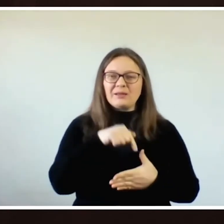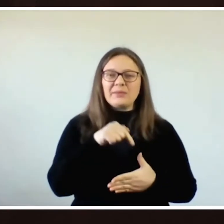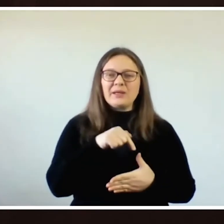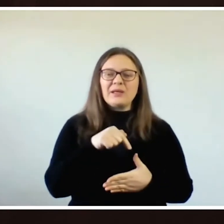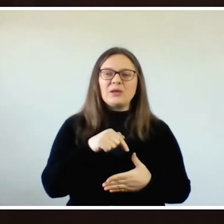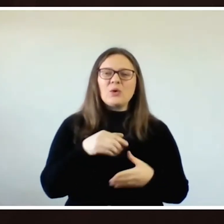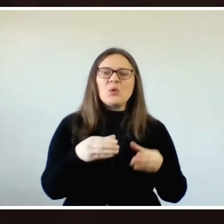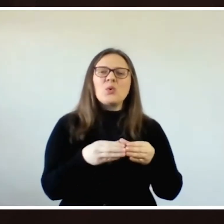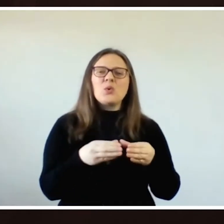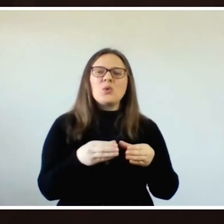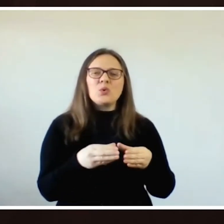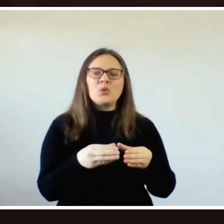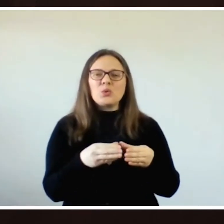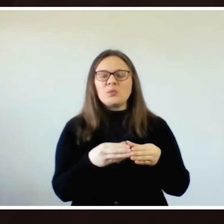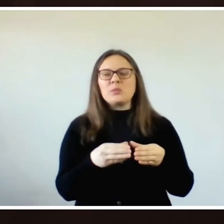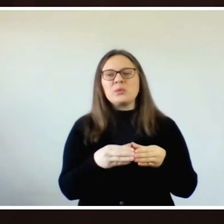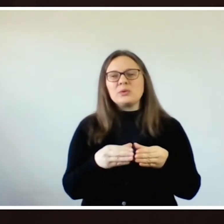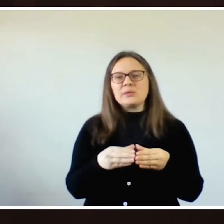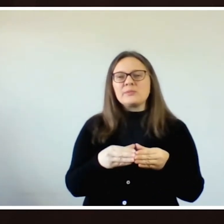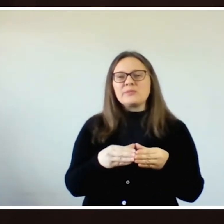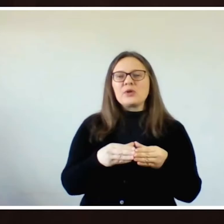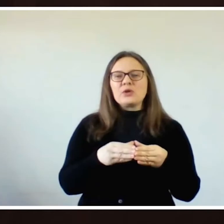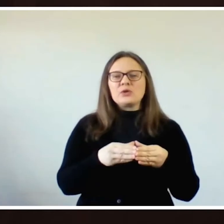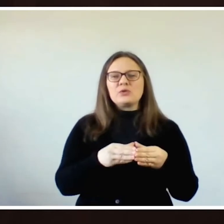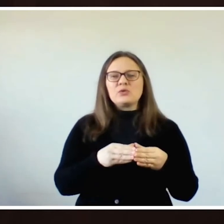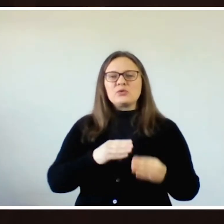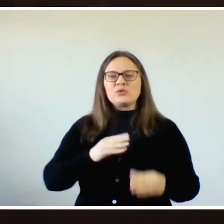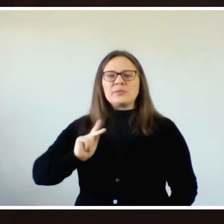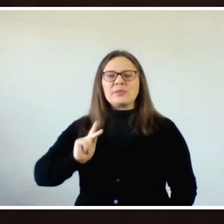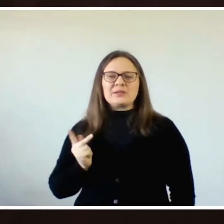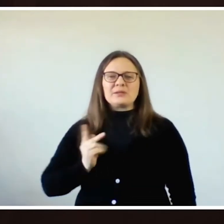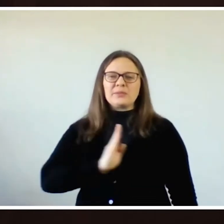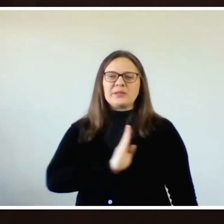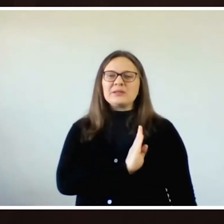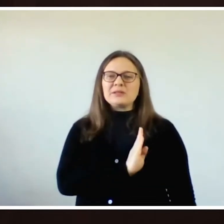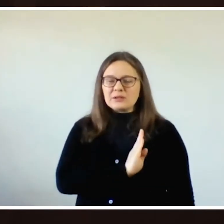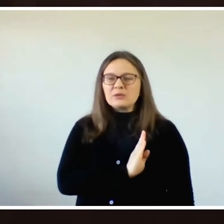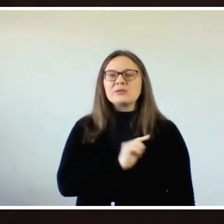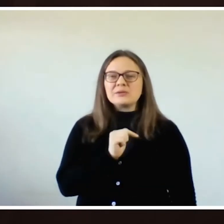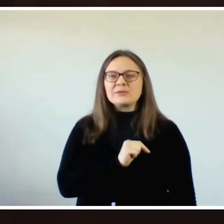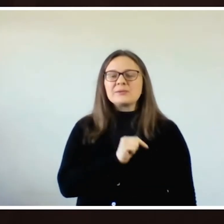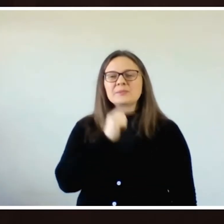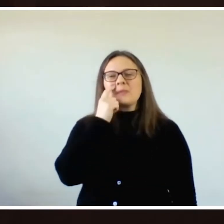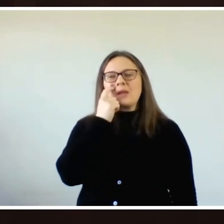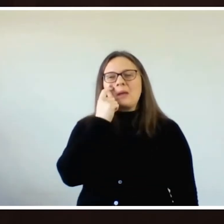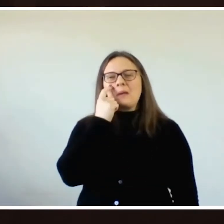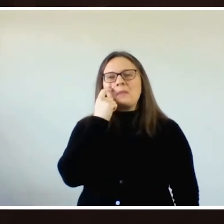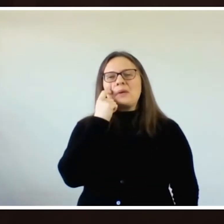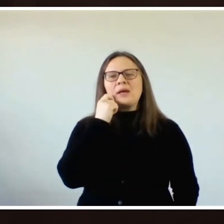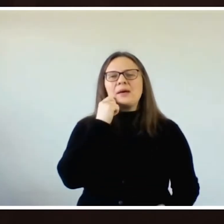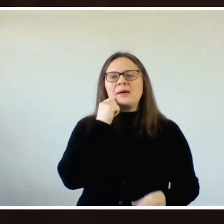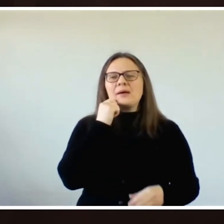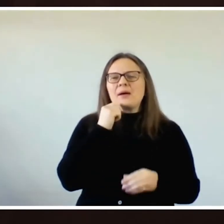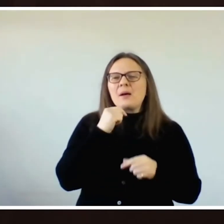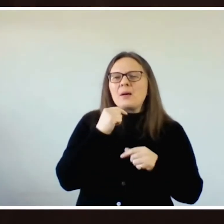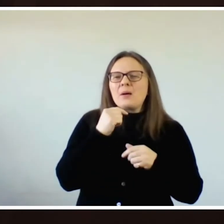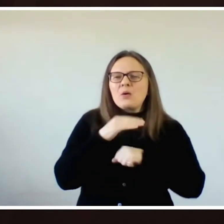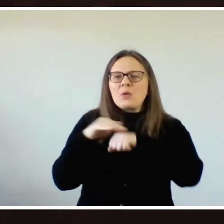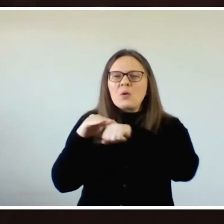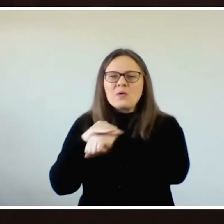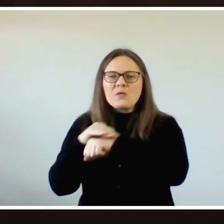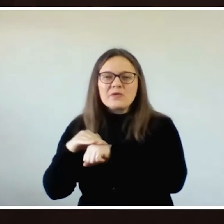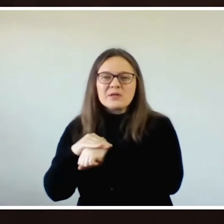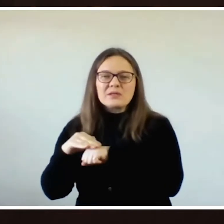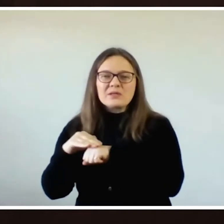as assembleias dos bispos para tratar desses assuntos de teologia, né? A posição da igreja